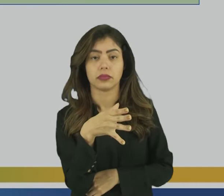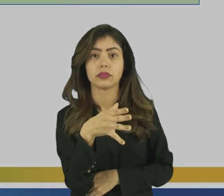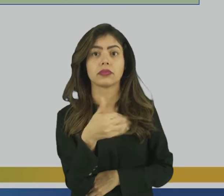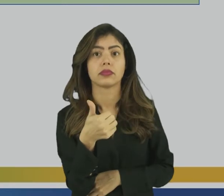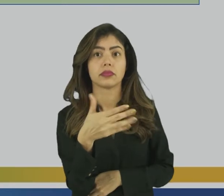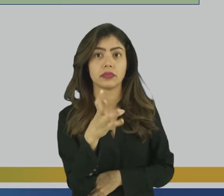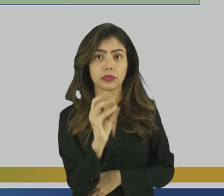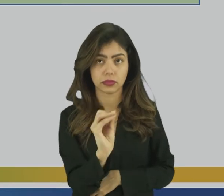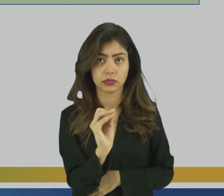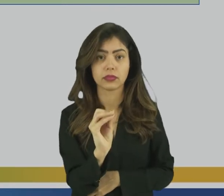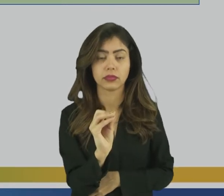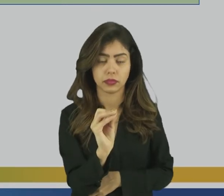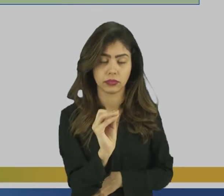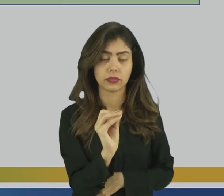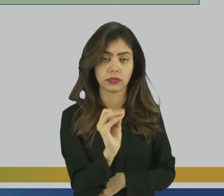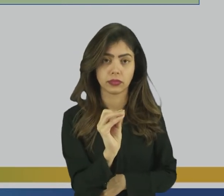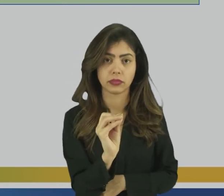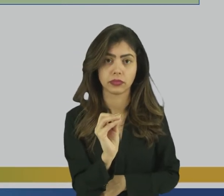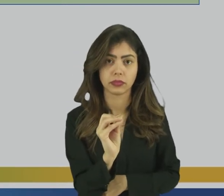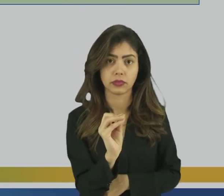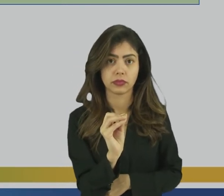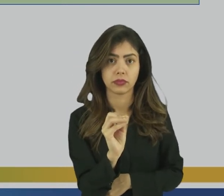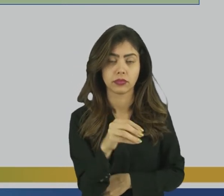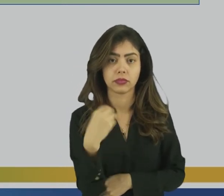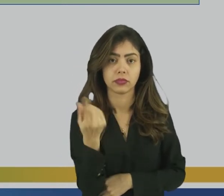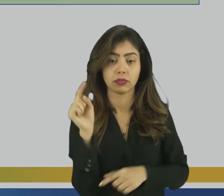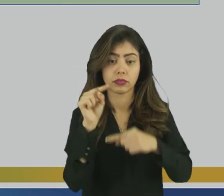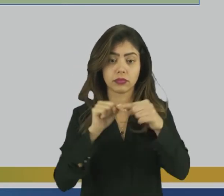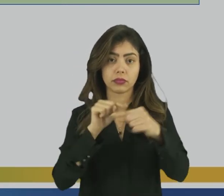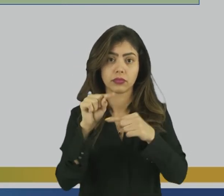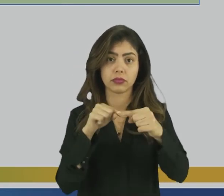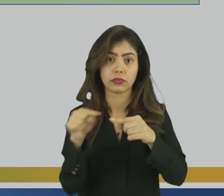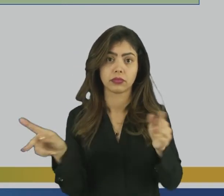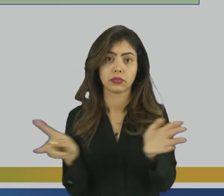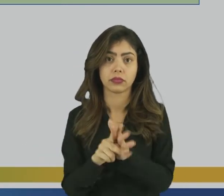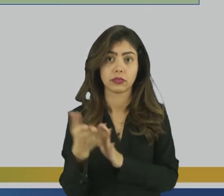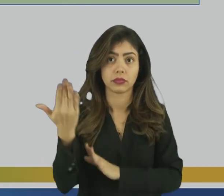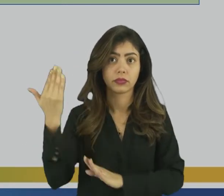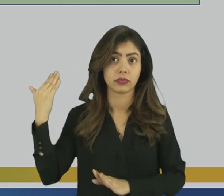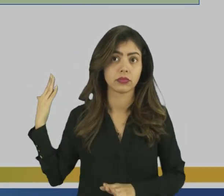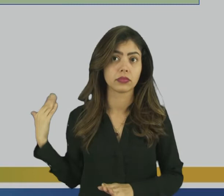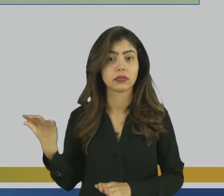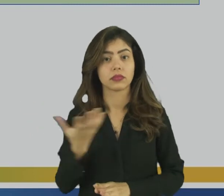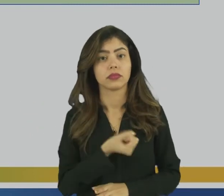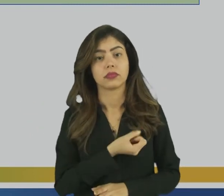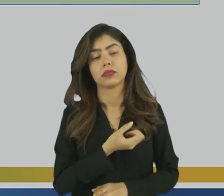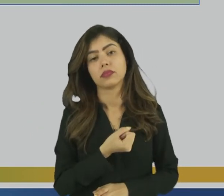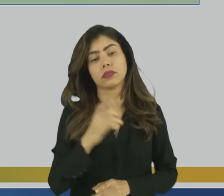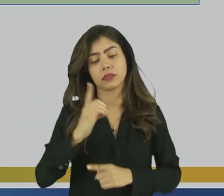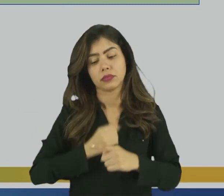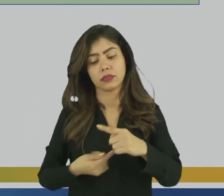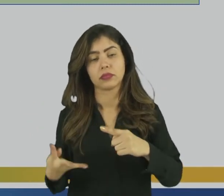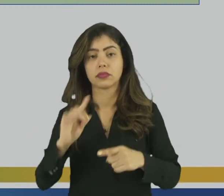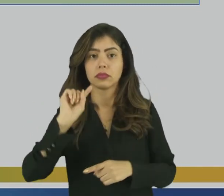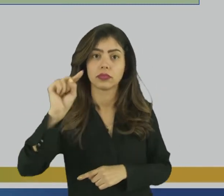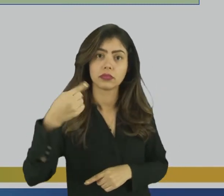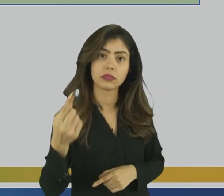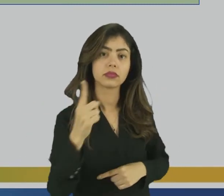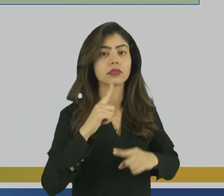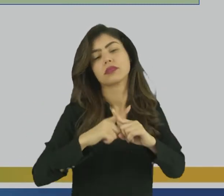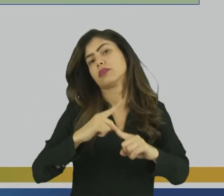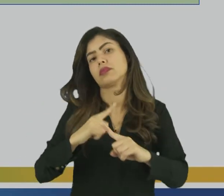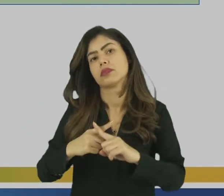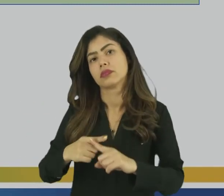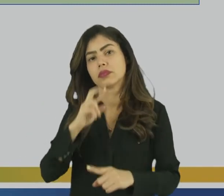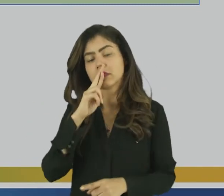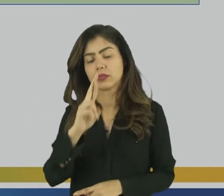é 10, certo? Nós vamos fazer o quê? Dividi-lo pelo antigo denominador das frações para depois multiplicar